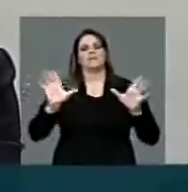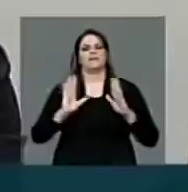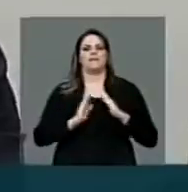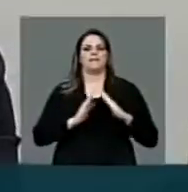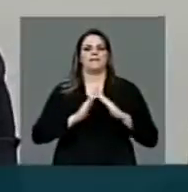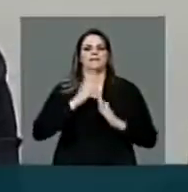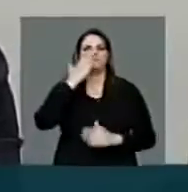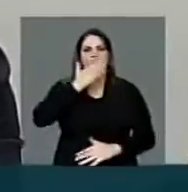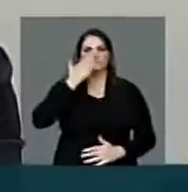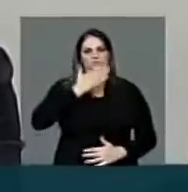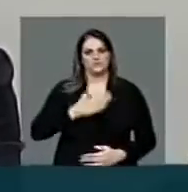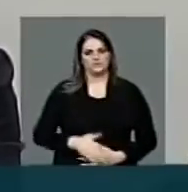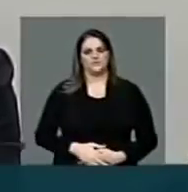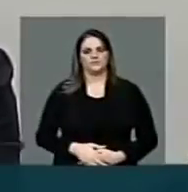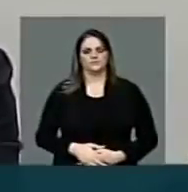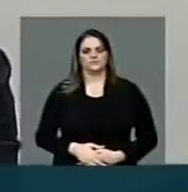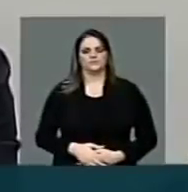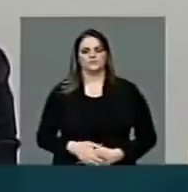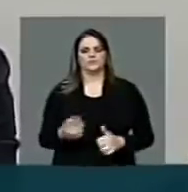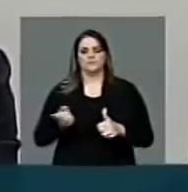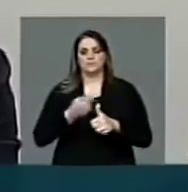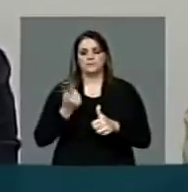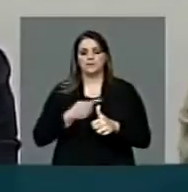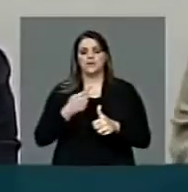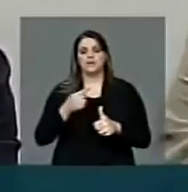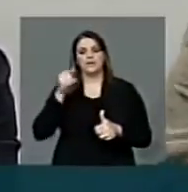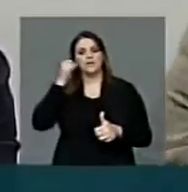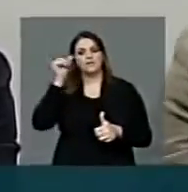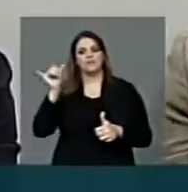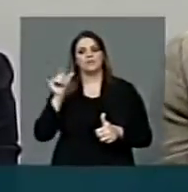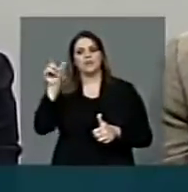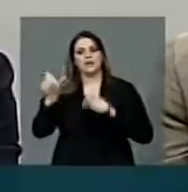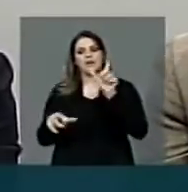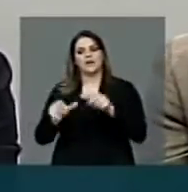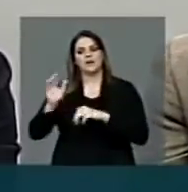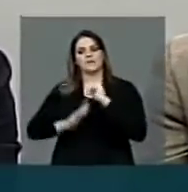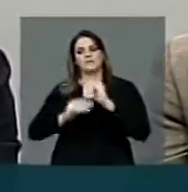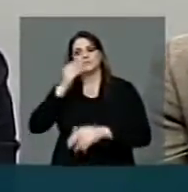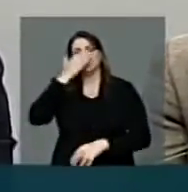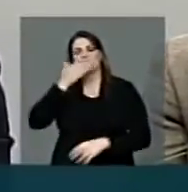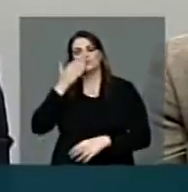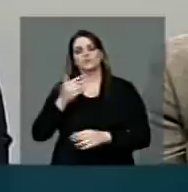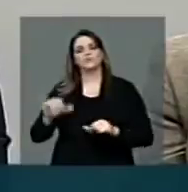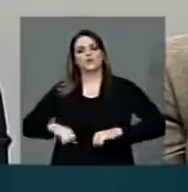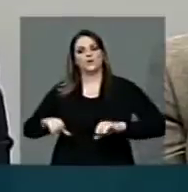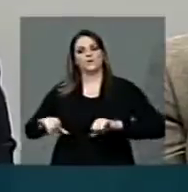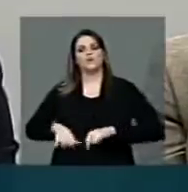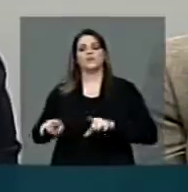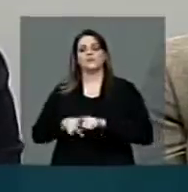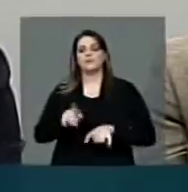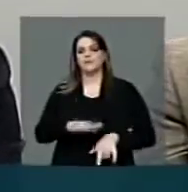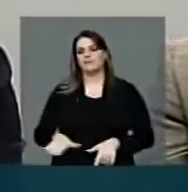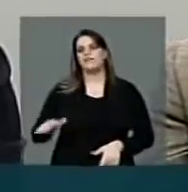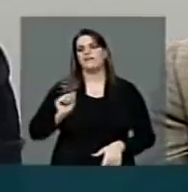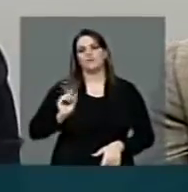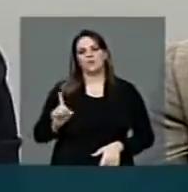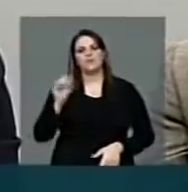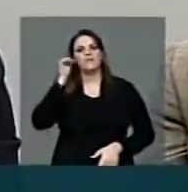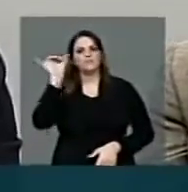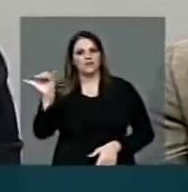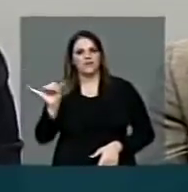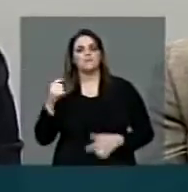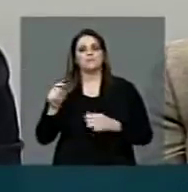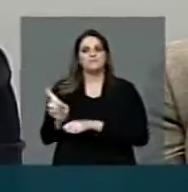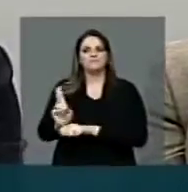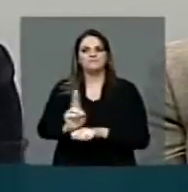Um, por esse motivo, é coibir a exploração sexual de mulheres nesses espaços, e de crianças e adolescentes, claro. Segundo